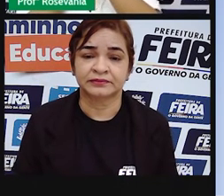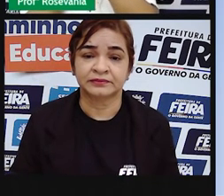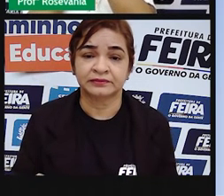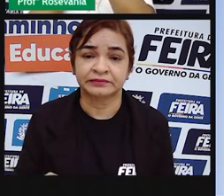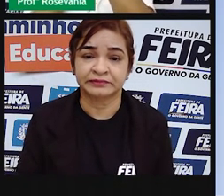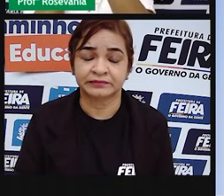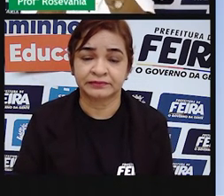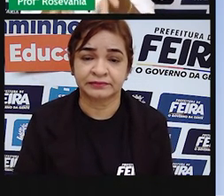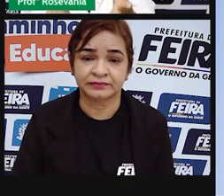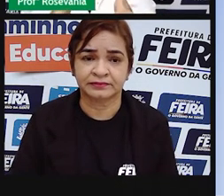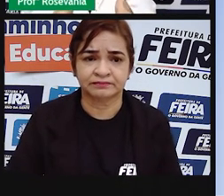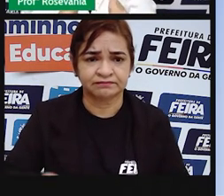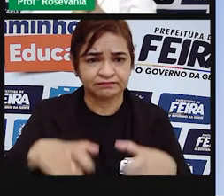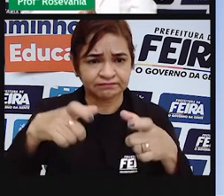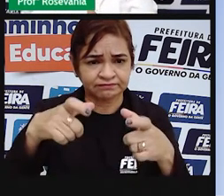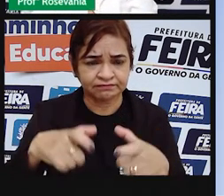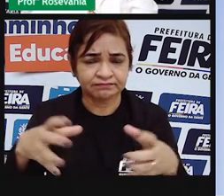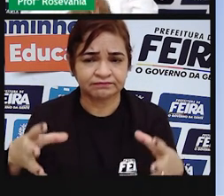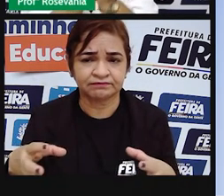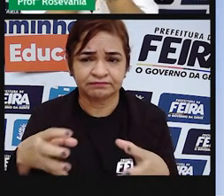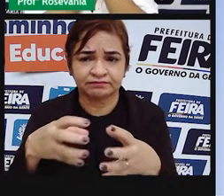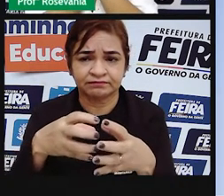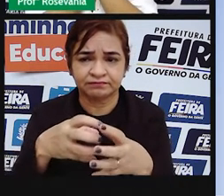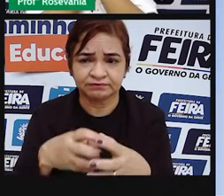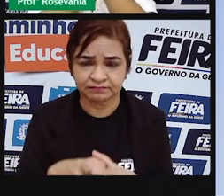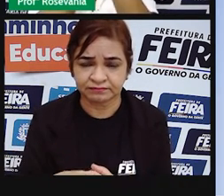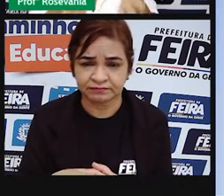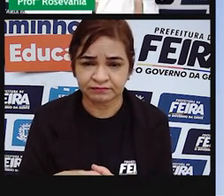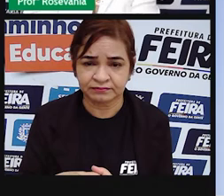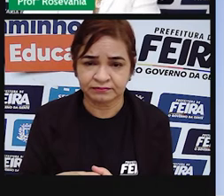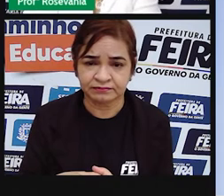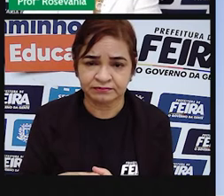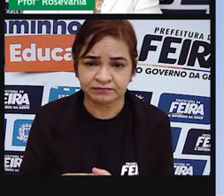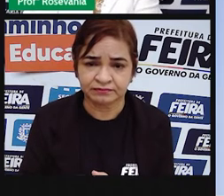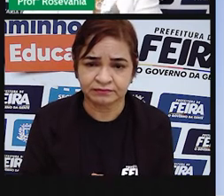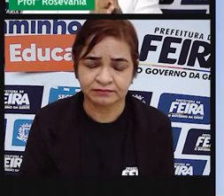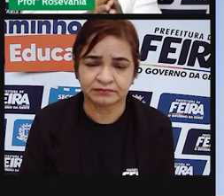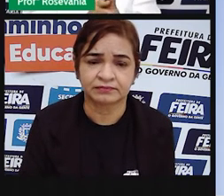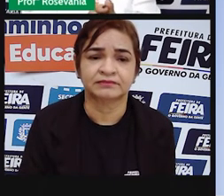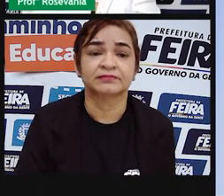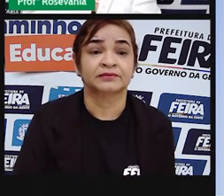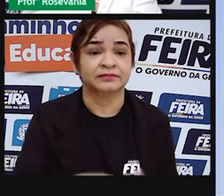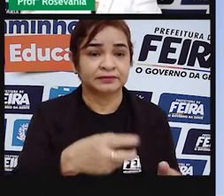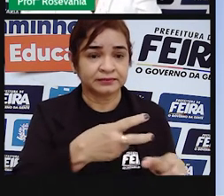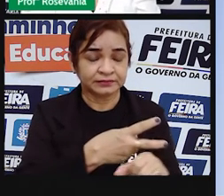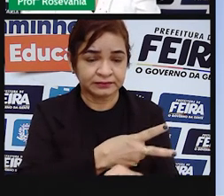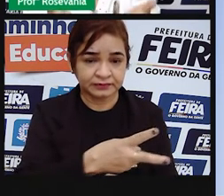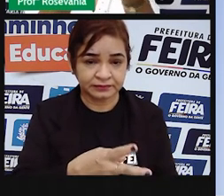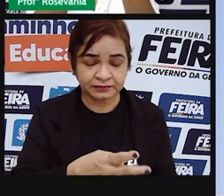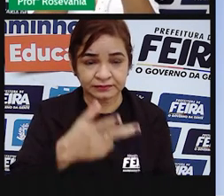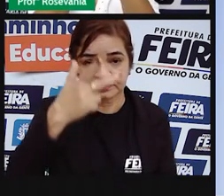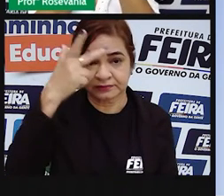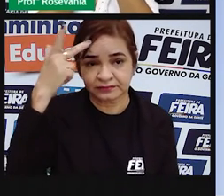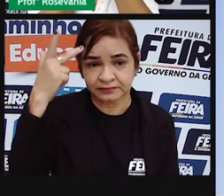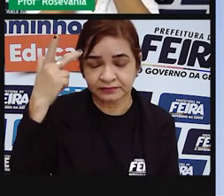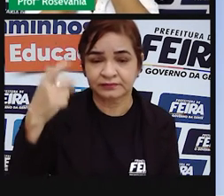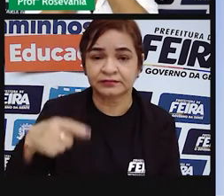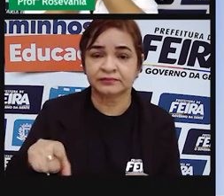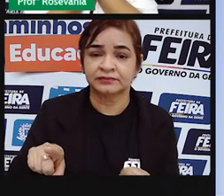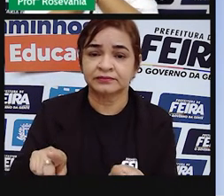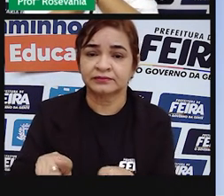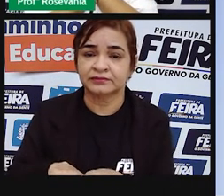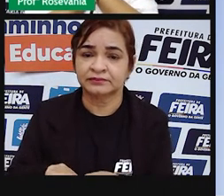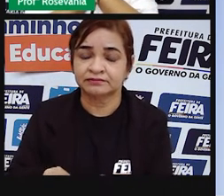fala de um polo de repulsão. Então, eu tenho um polo que eu expulso as pessoas e eu tenho um canto que